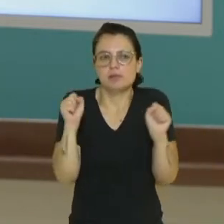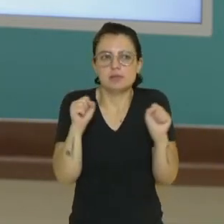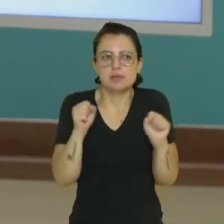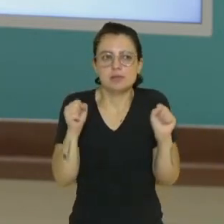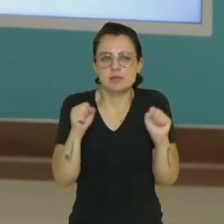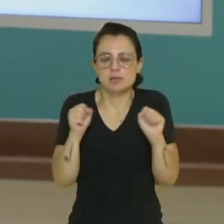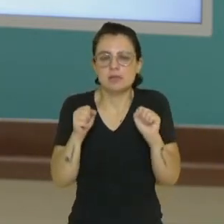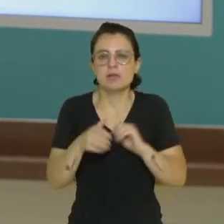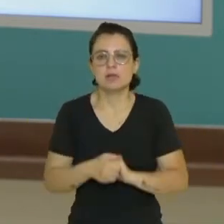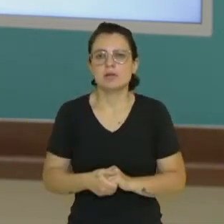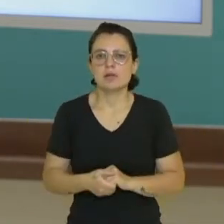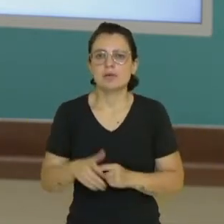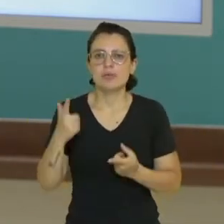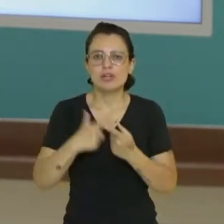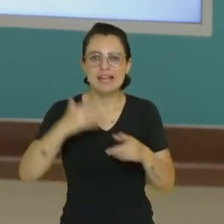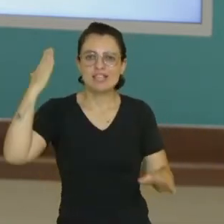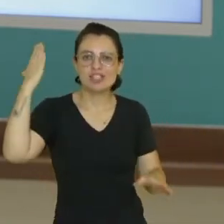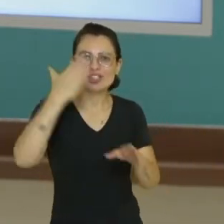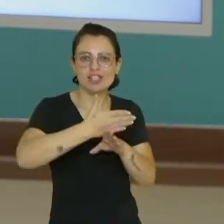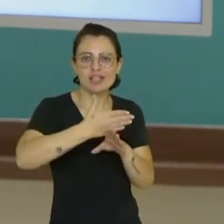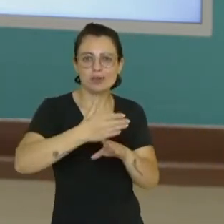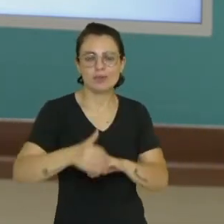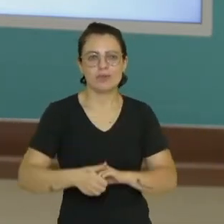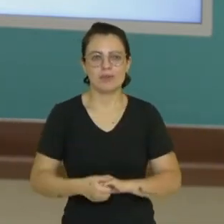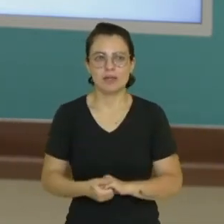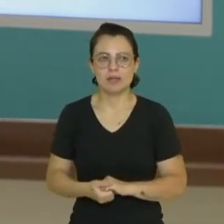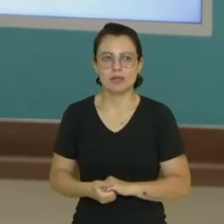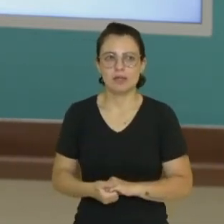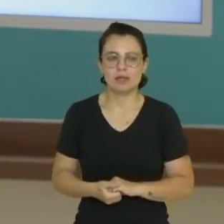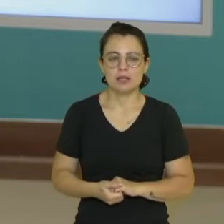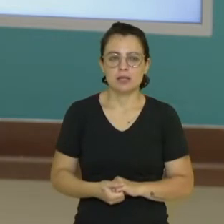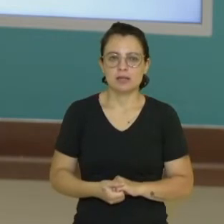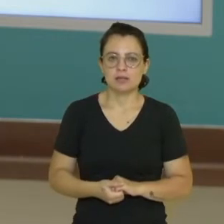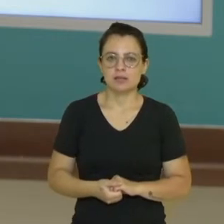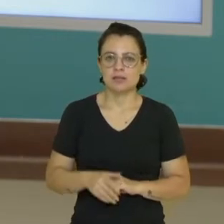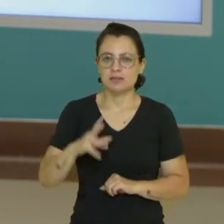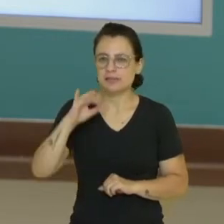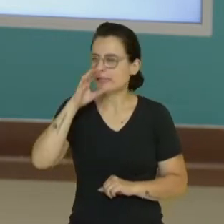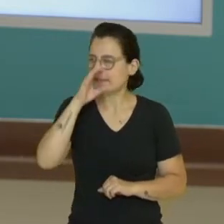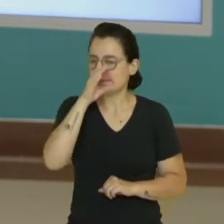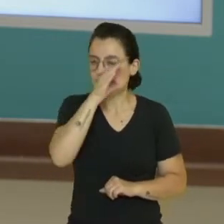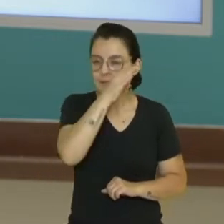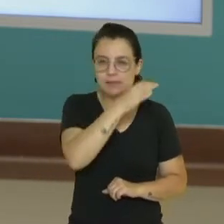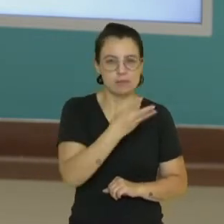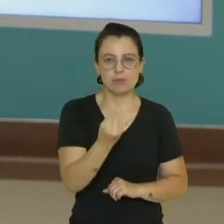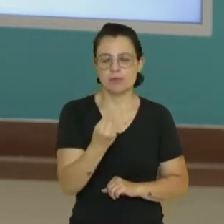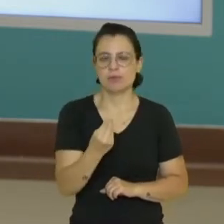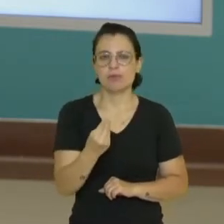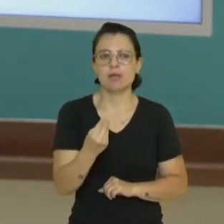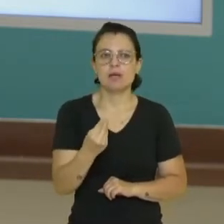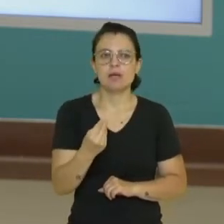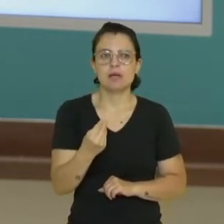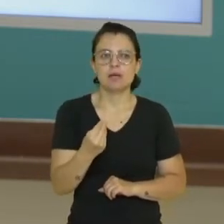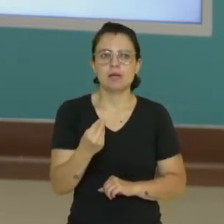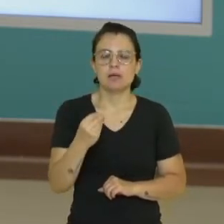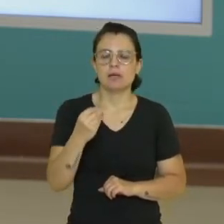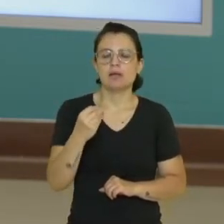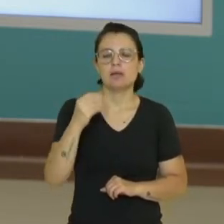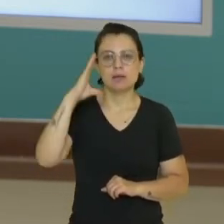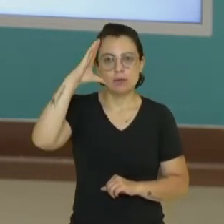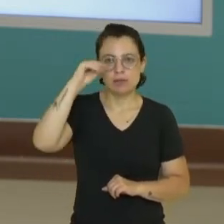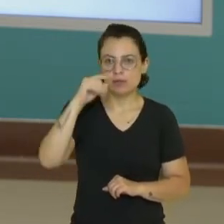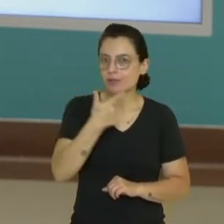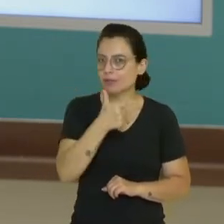raios de sol chegariam de manhã, de tarde, e esquentariam muito a nossa superfície. E à noite, que não